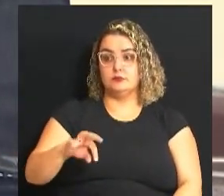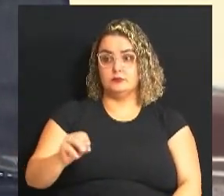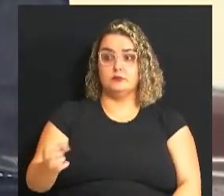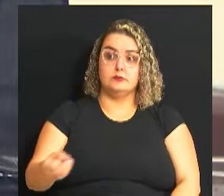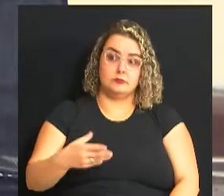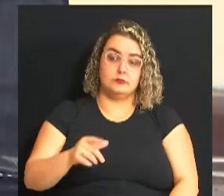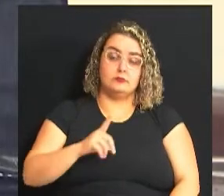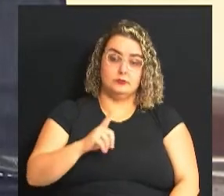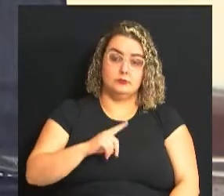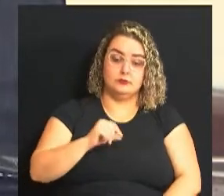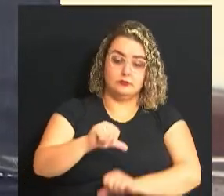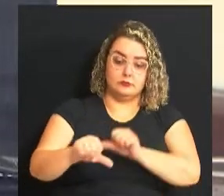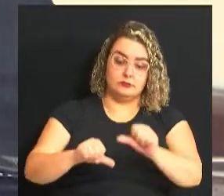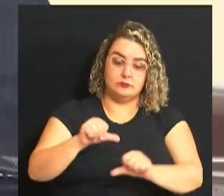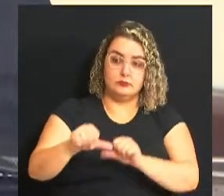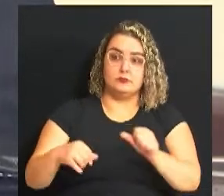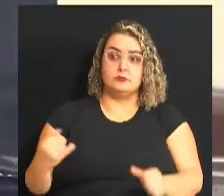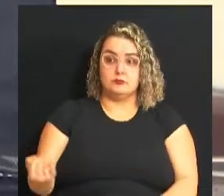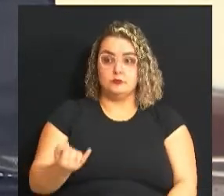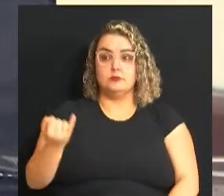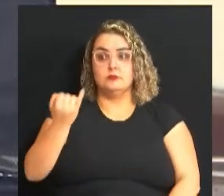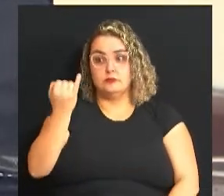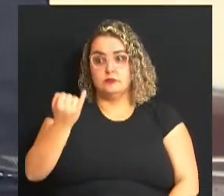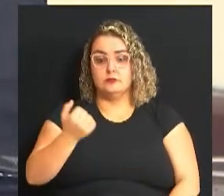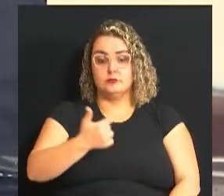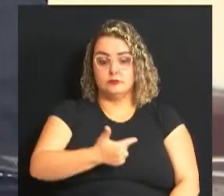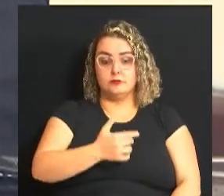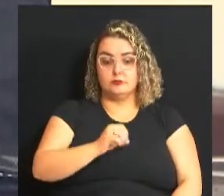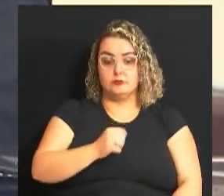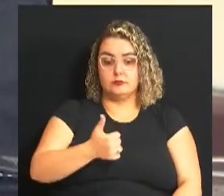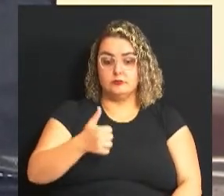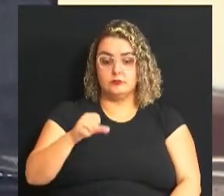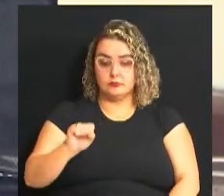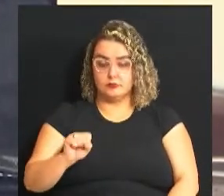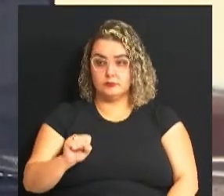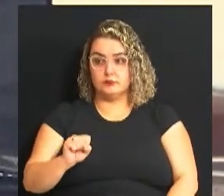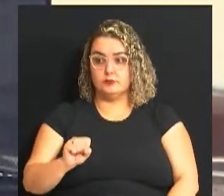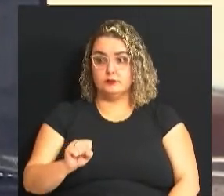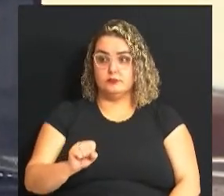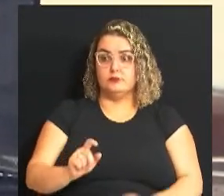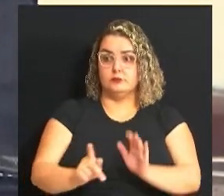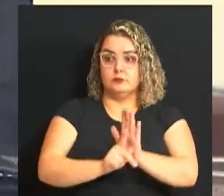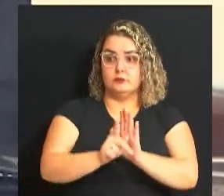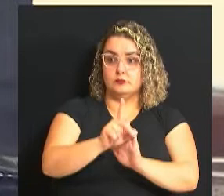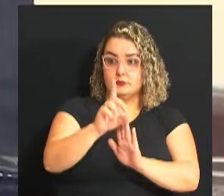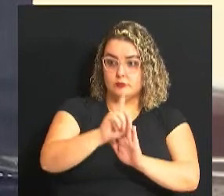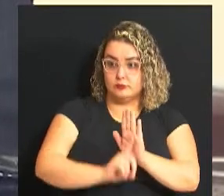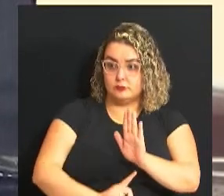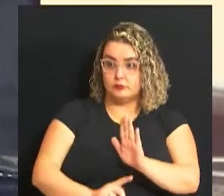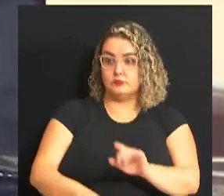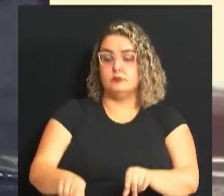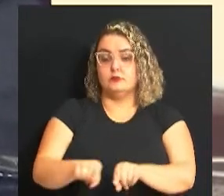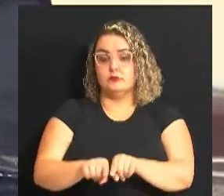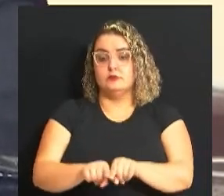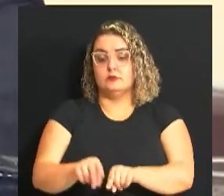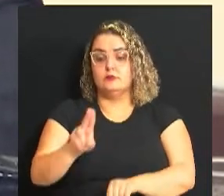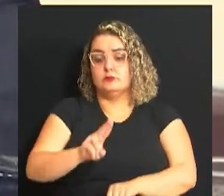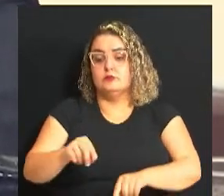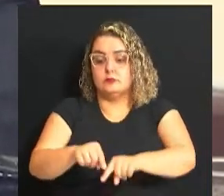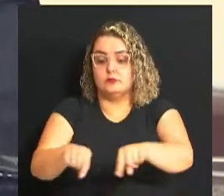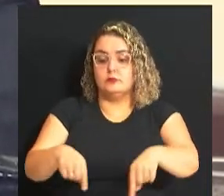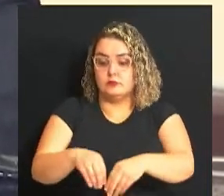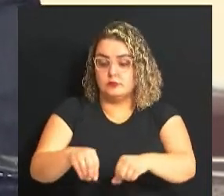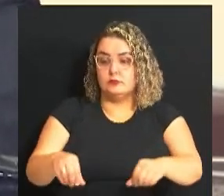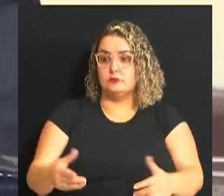mudanças bastante significativas em 2018, né, tanto o plano diretor quanto a lei de uso e ocupação do solo. Por isso,